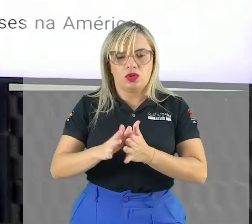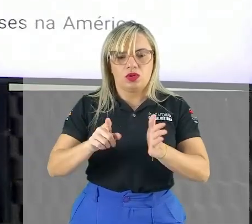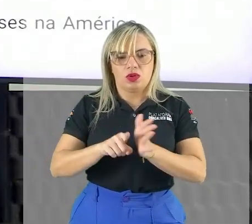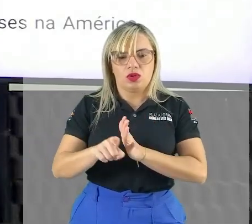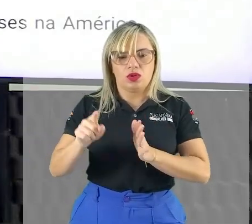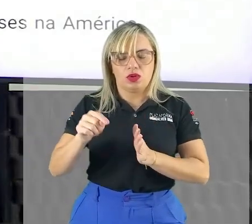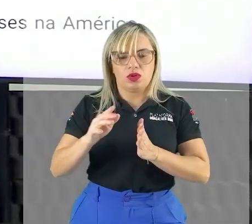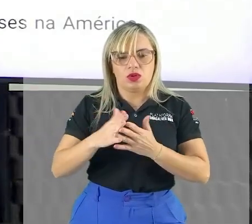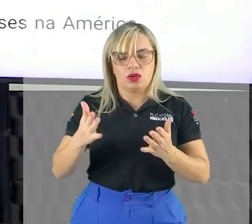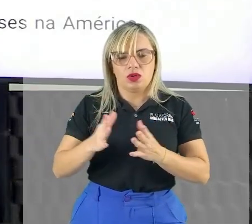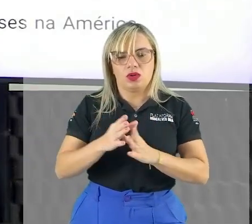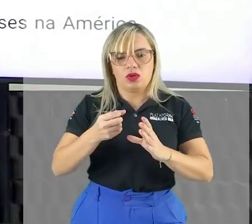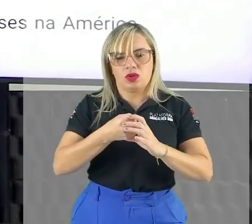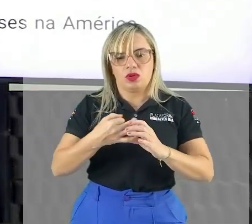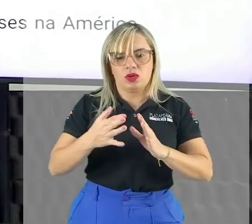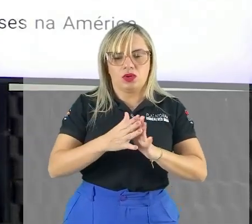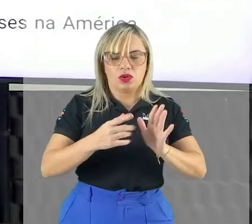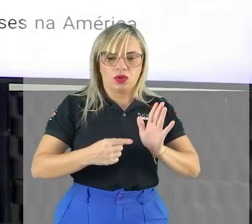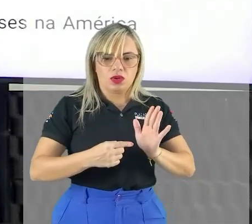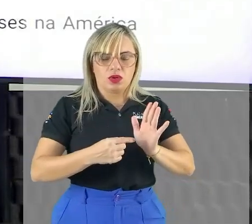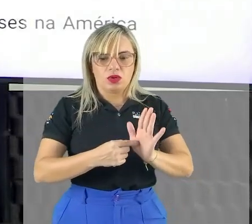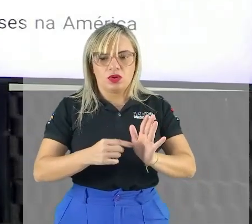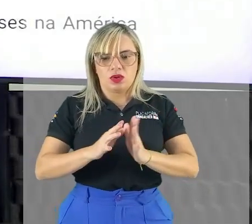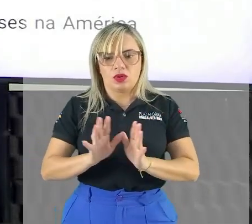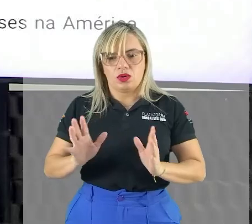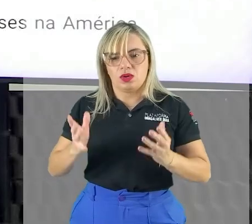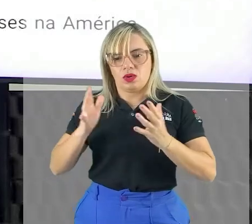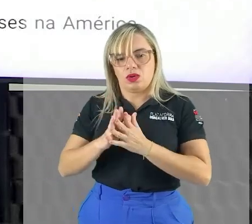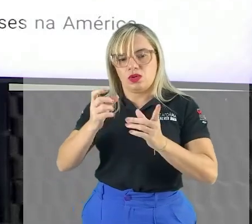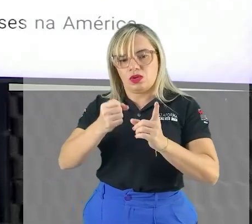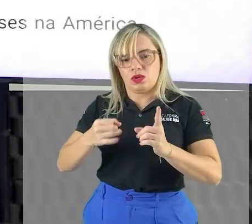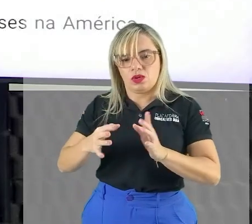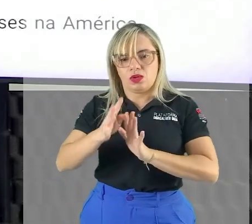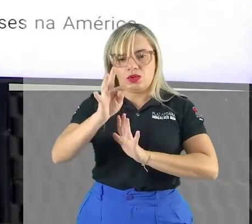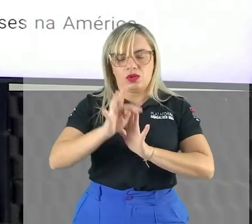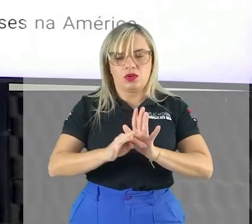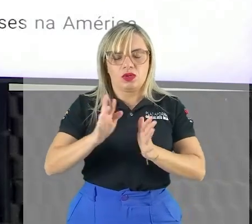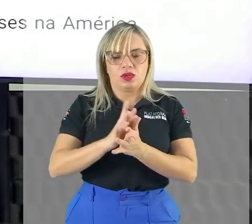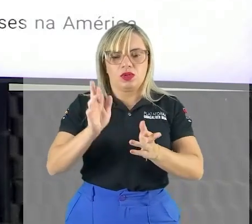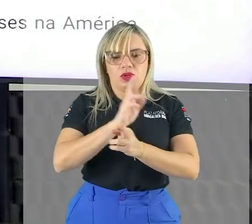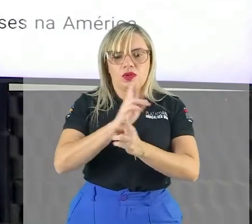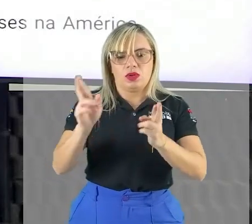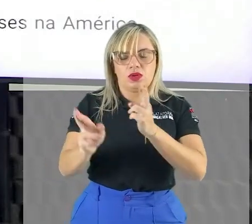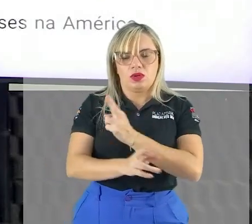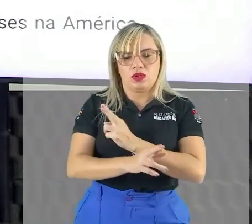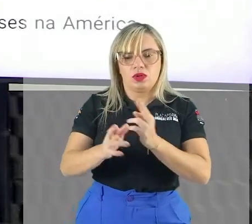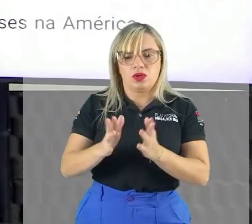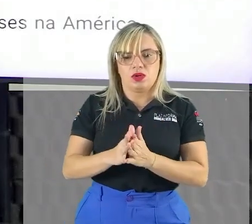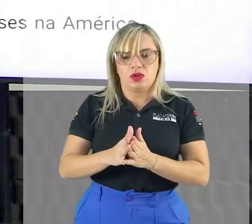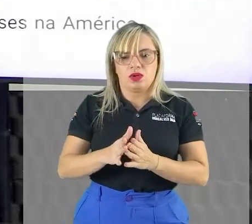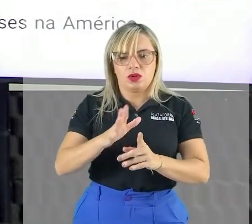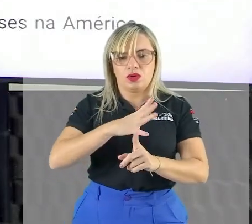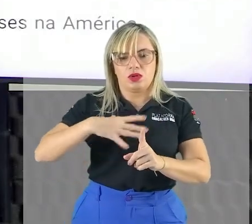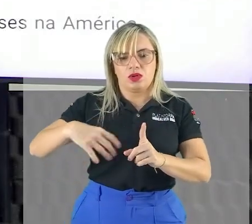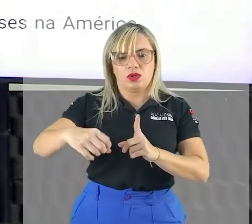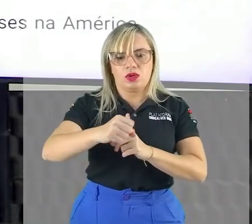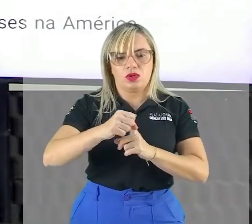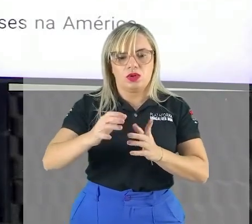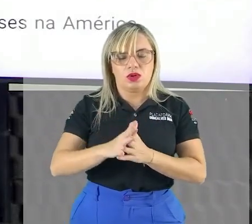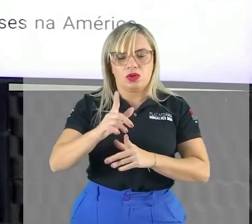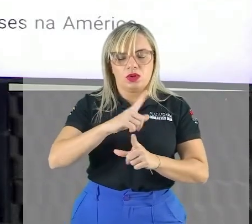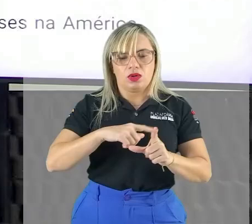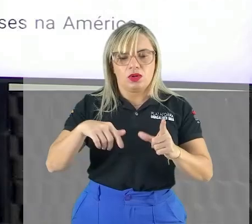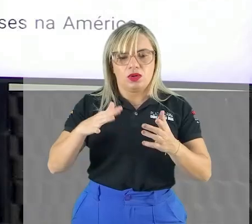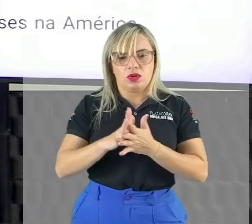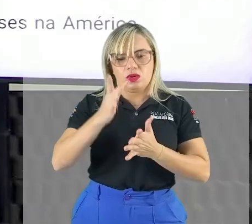Os princípios apresentados na cerimônia descrita pelo texto fazem referência às relações sociais entre, ficou fácil,